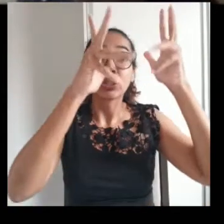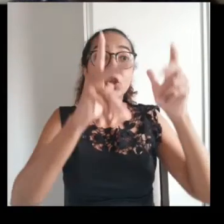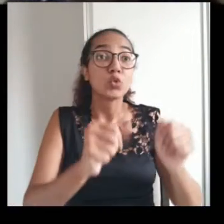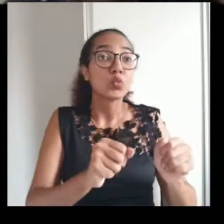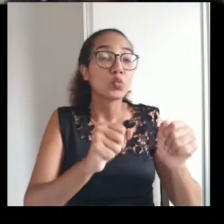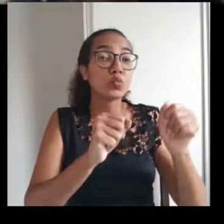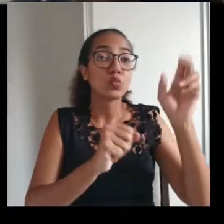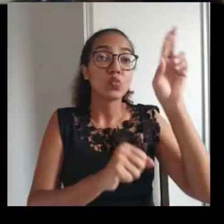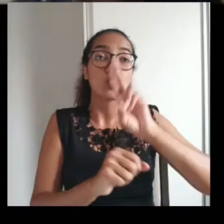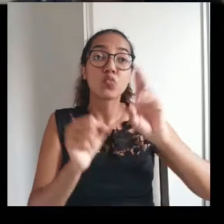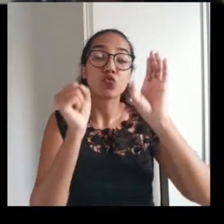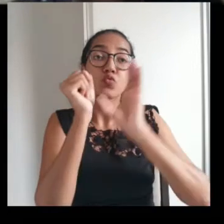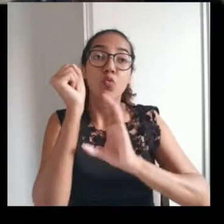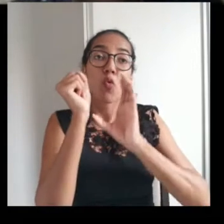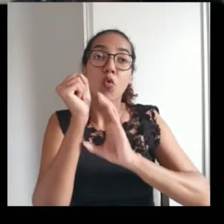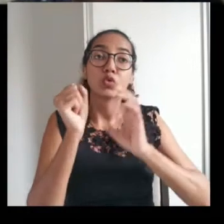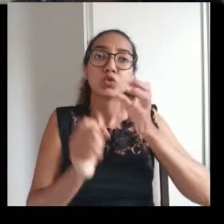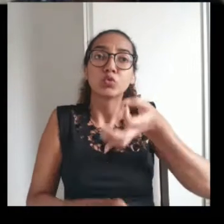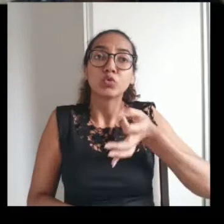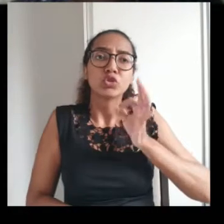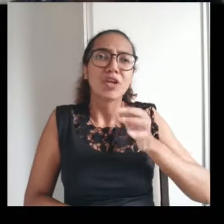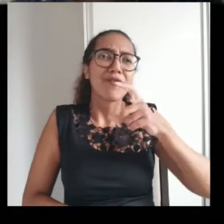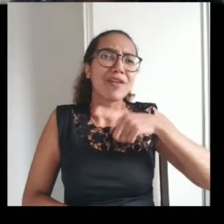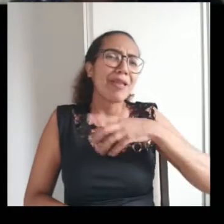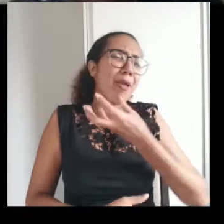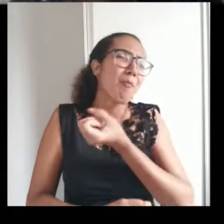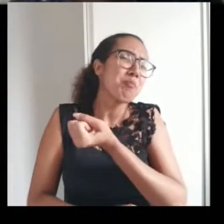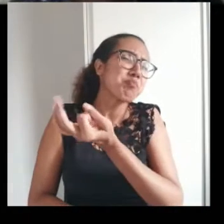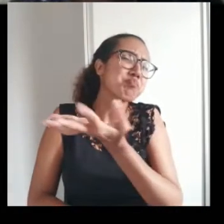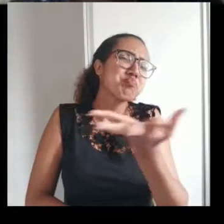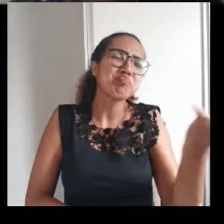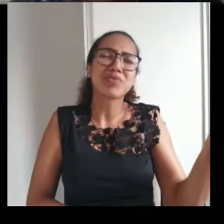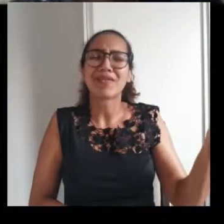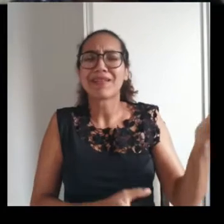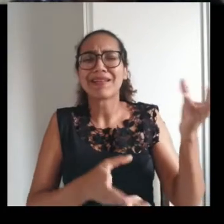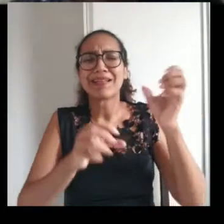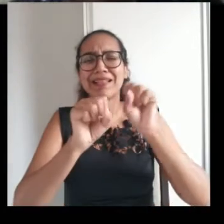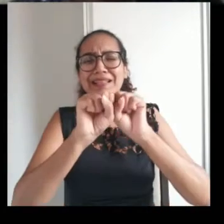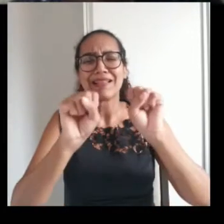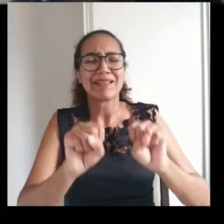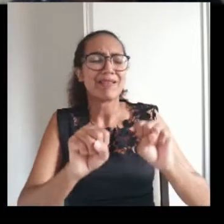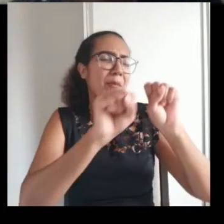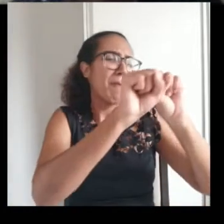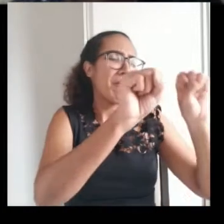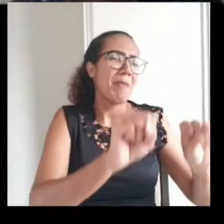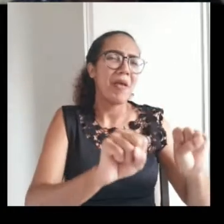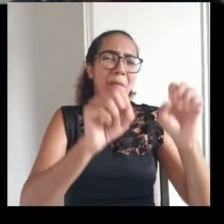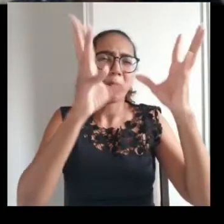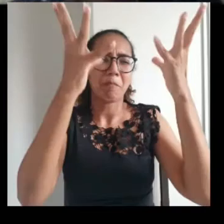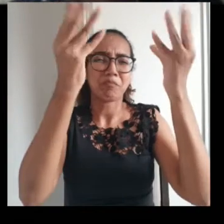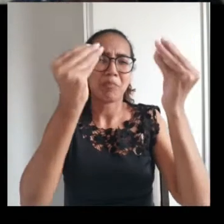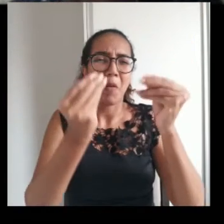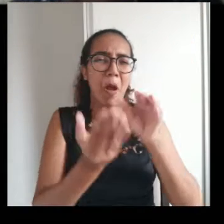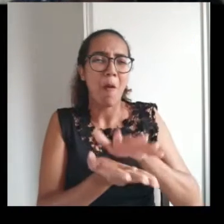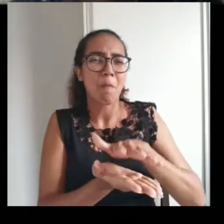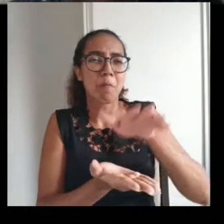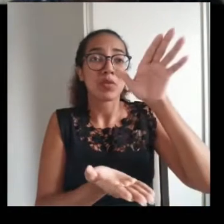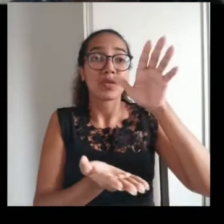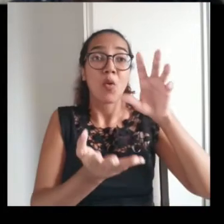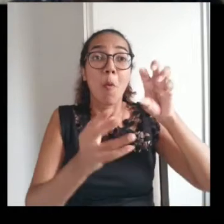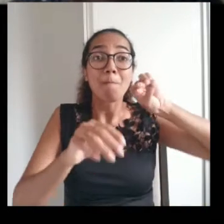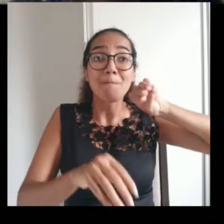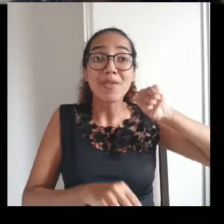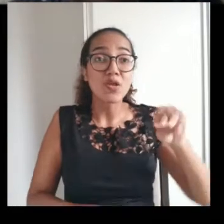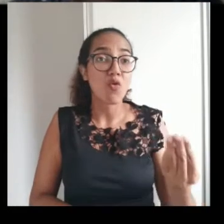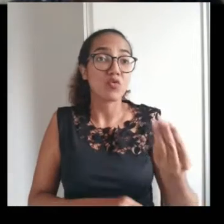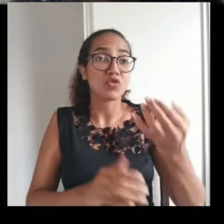Java. O sistema tem dezenas de módulos, de subsistemas, e tem milhões de linhas de código em Java. Aí veja, se você não tiver